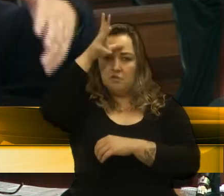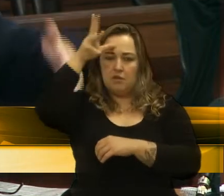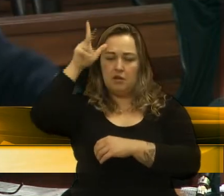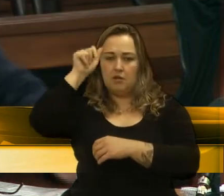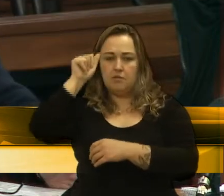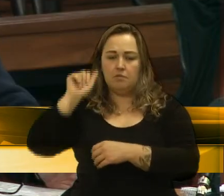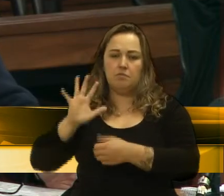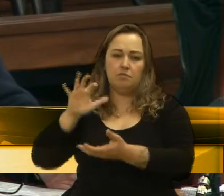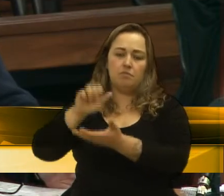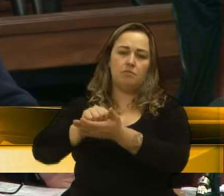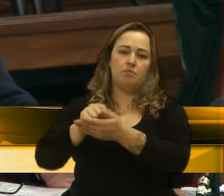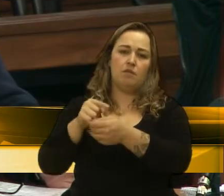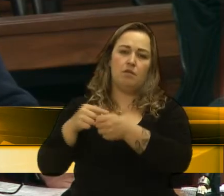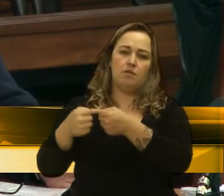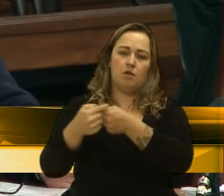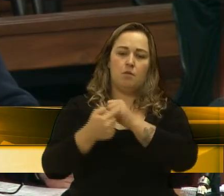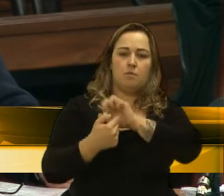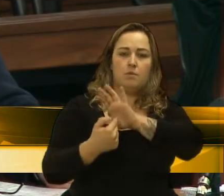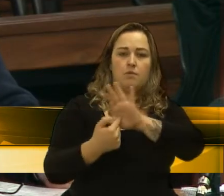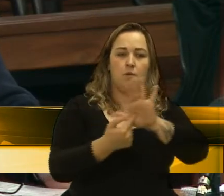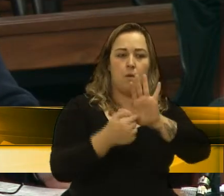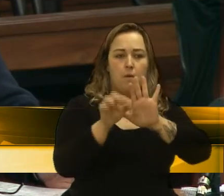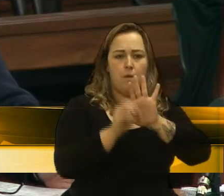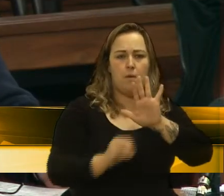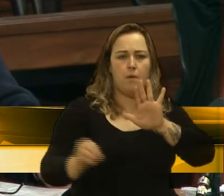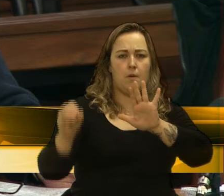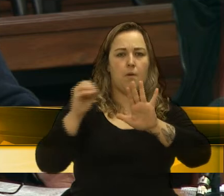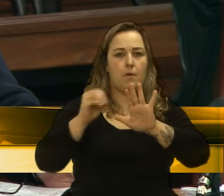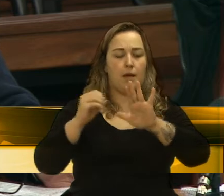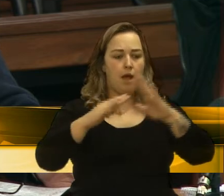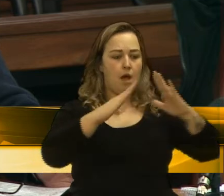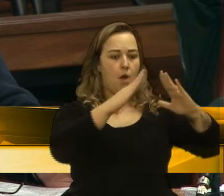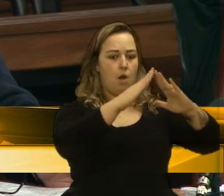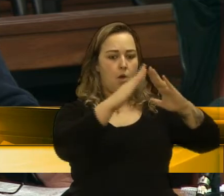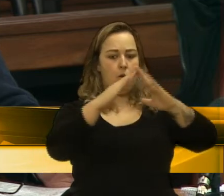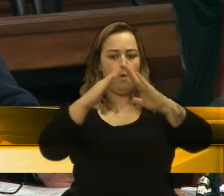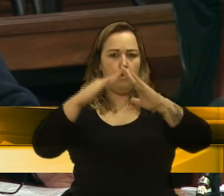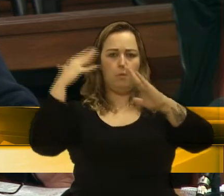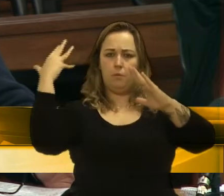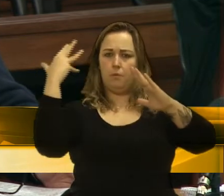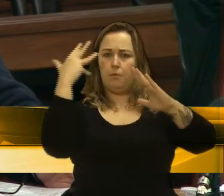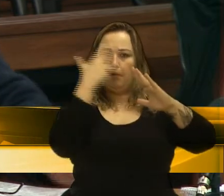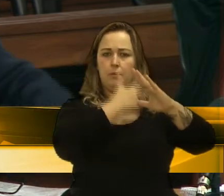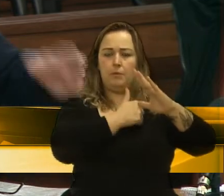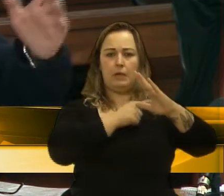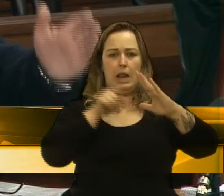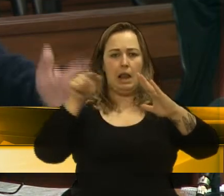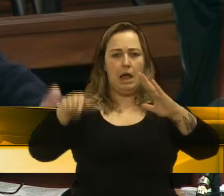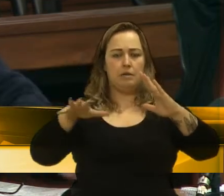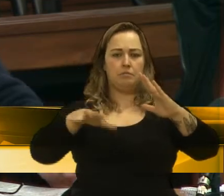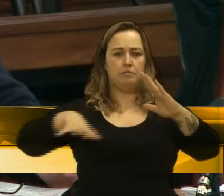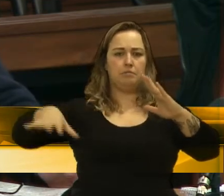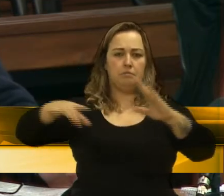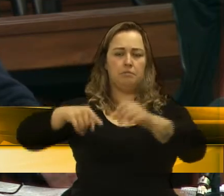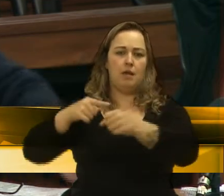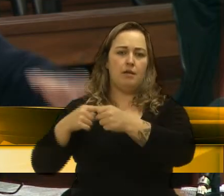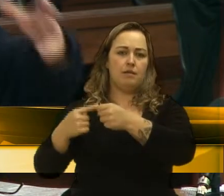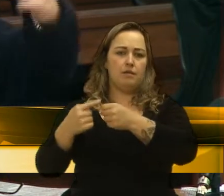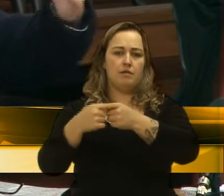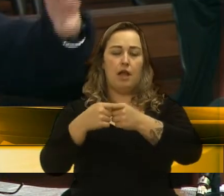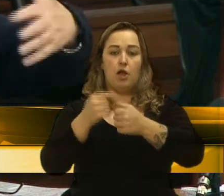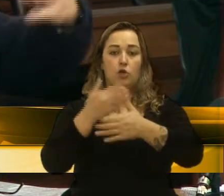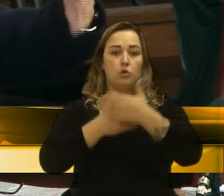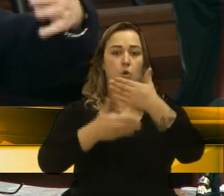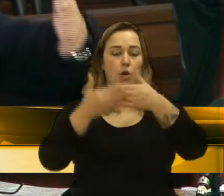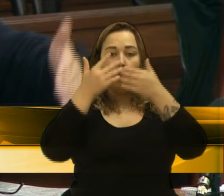disponibilizou, assim, conhecer a cidade é maravilhosa, né? Os casarões são fantásticos, né? E estavam completamente abandonados, e era um